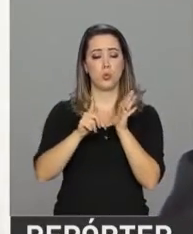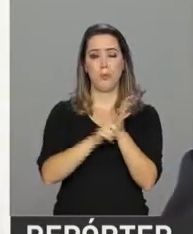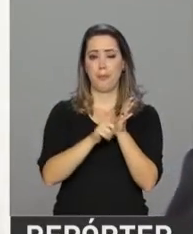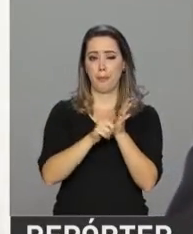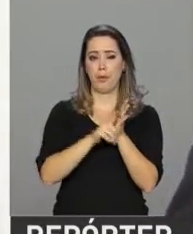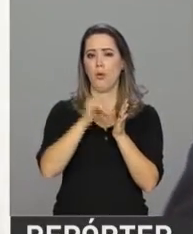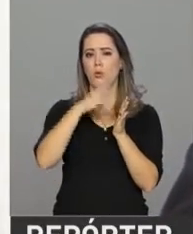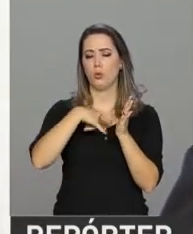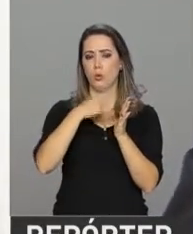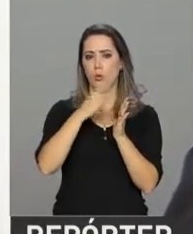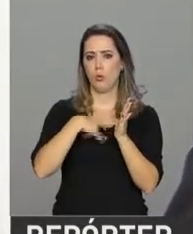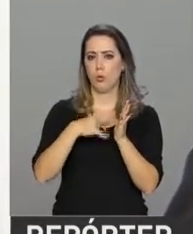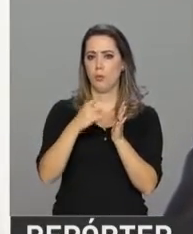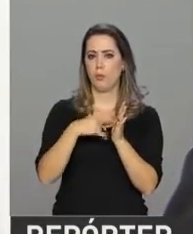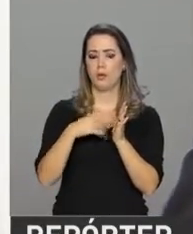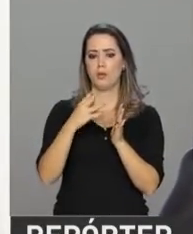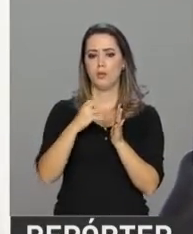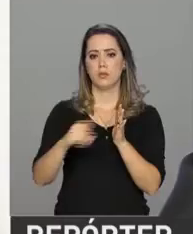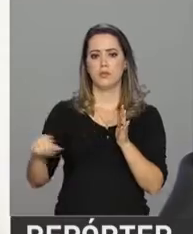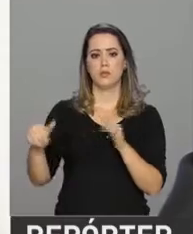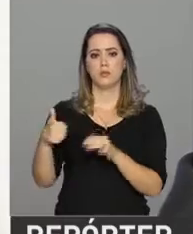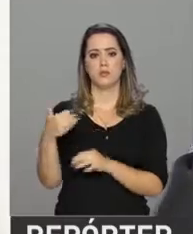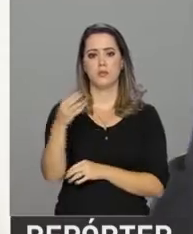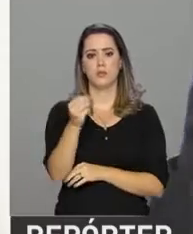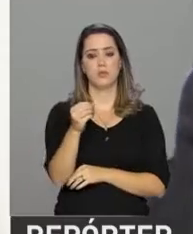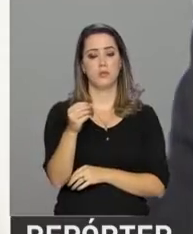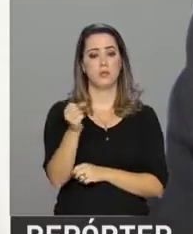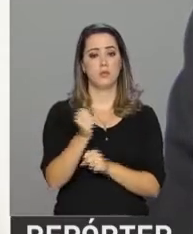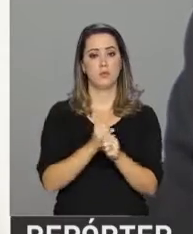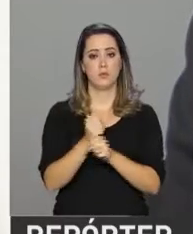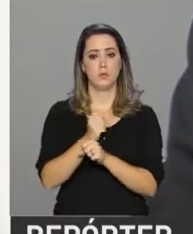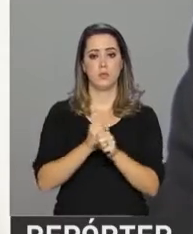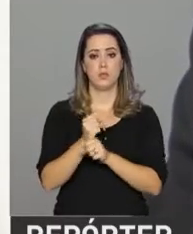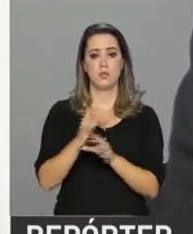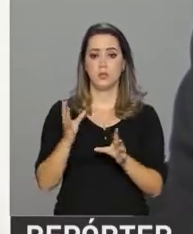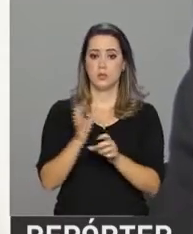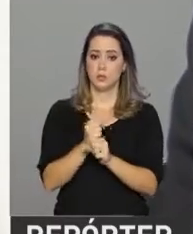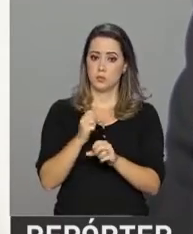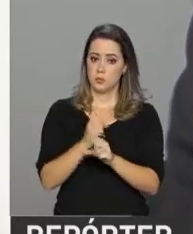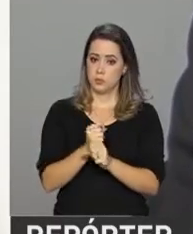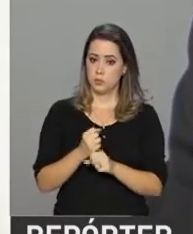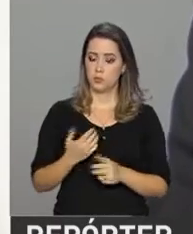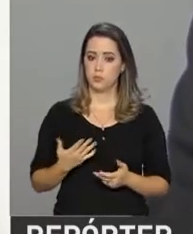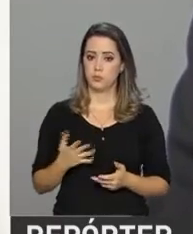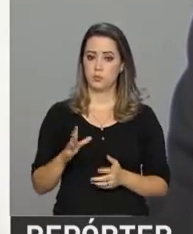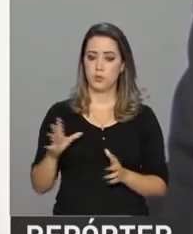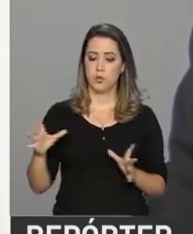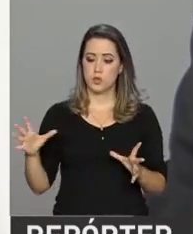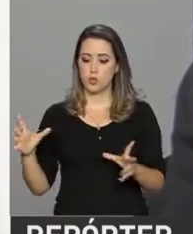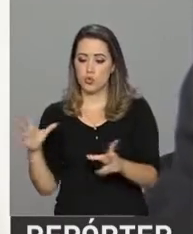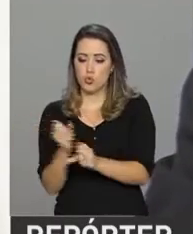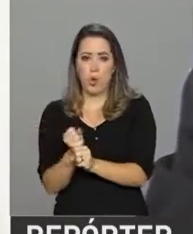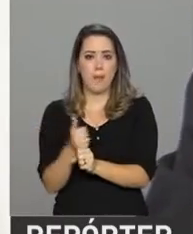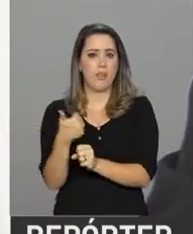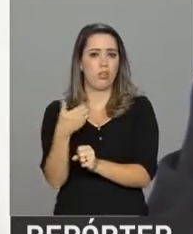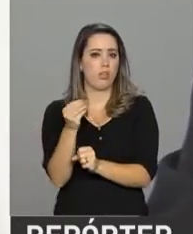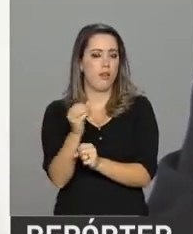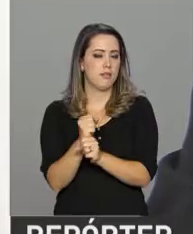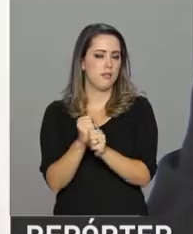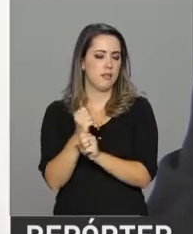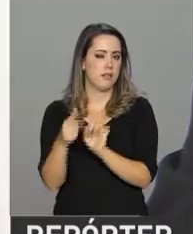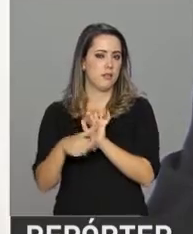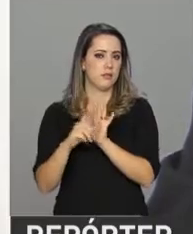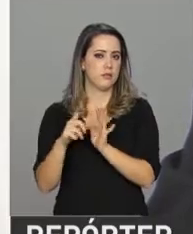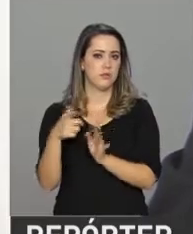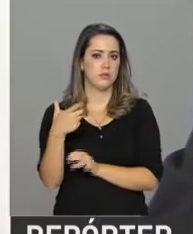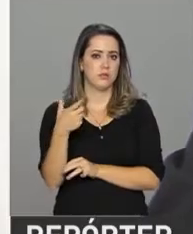de domínio do que nos últimos 10 anos somados. Soma 10 anos antes de